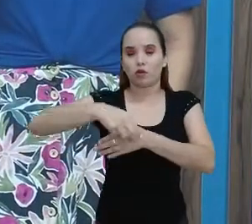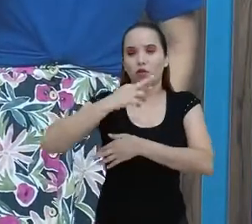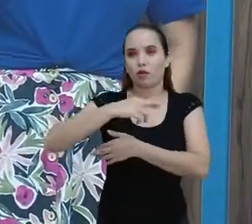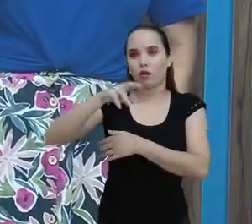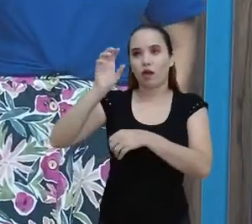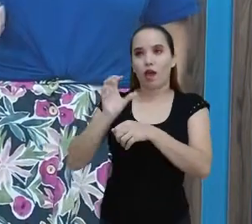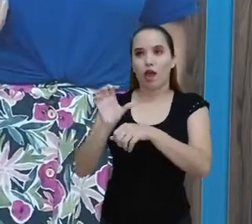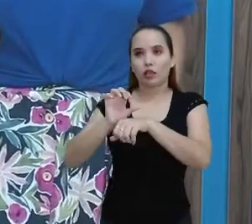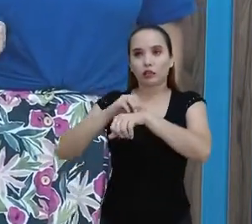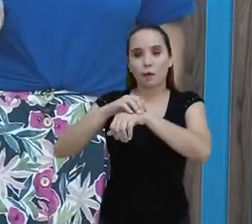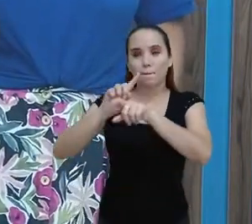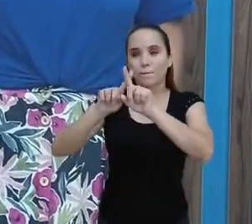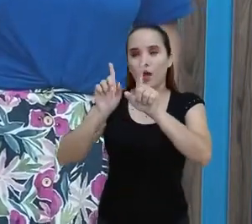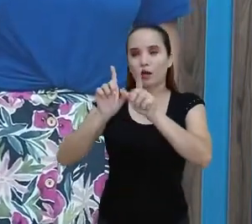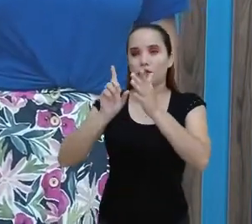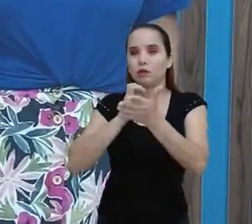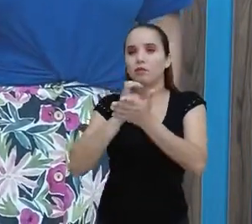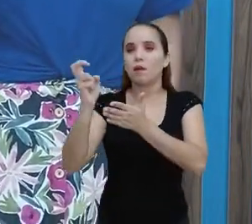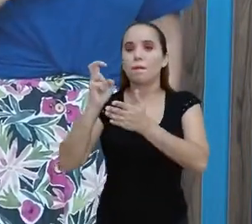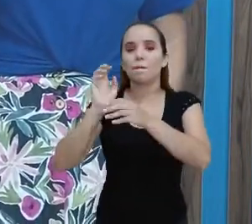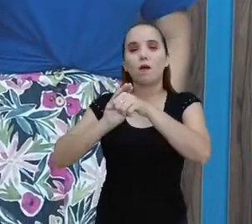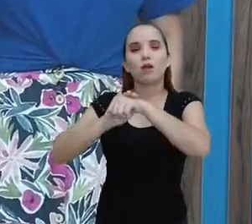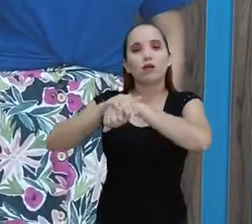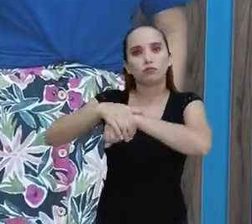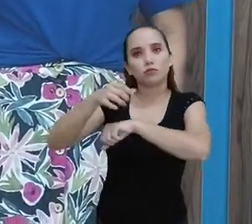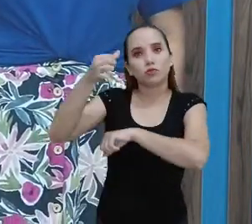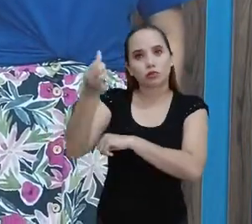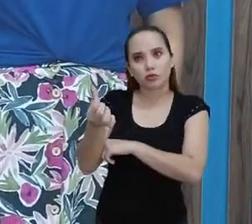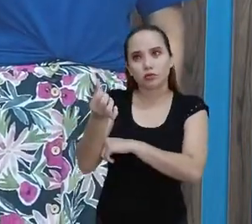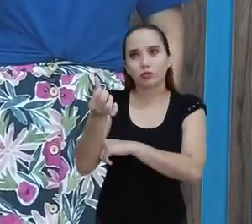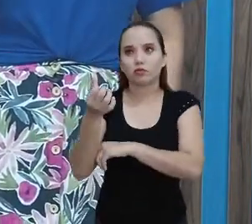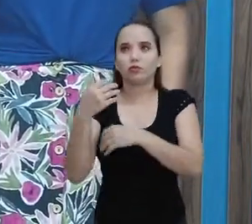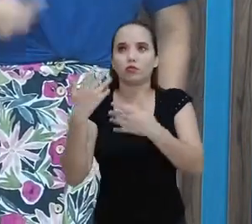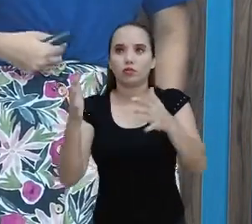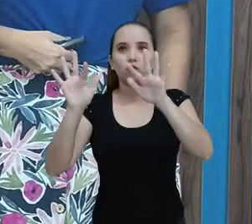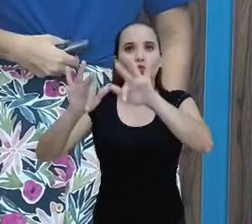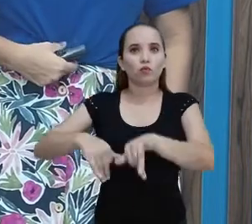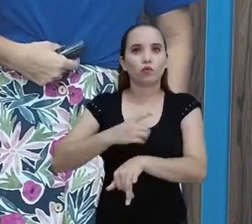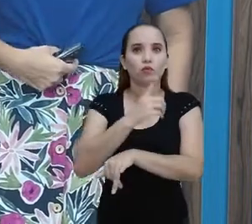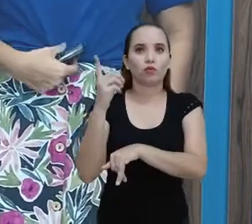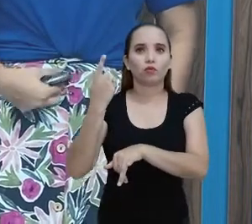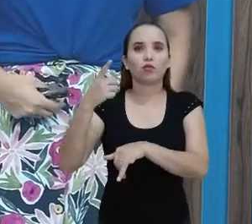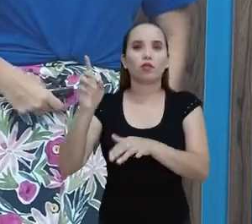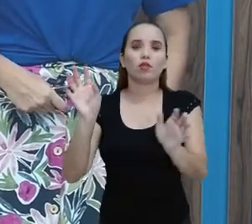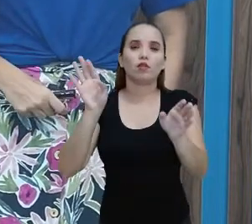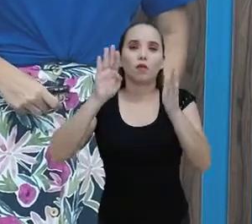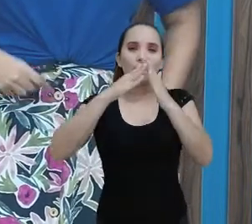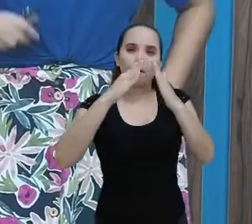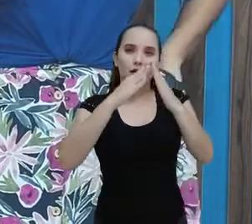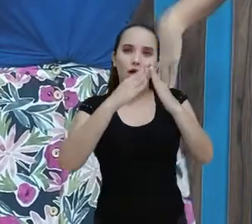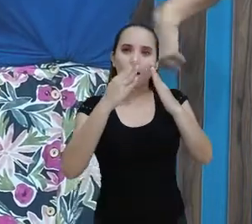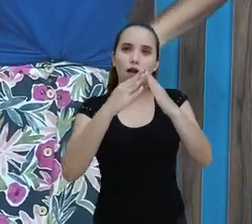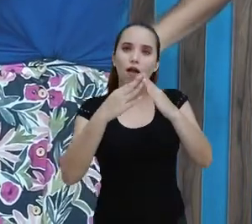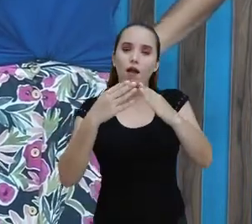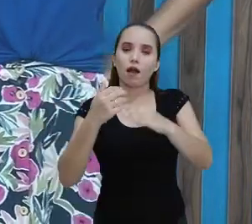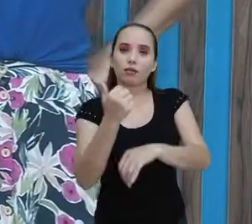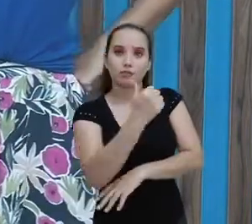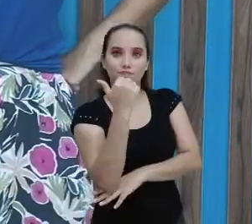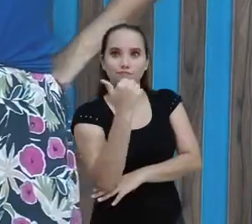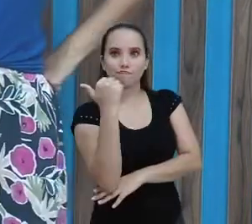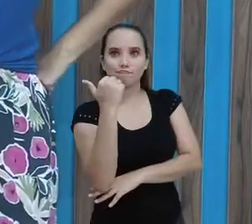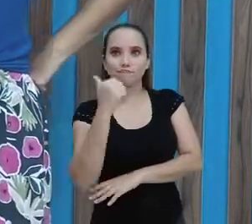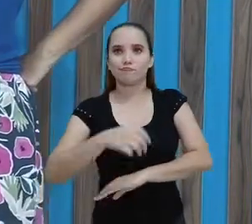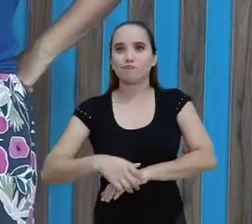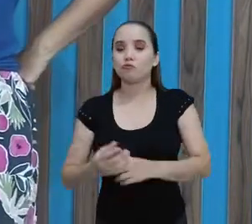se eu descrevesse João para vocês, vocês nunca ouviram na vida, vocês não o conhecem. Mas vocês vão saber, vocês sabem